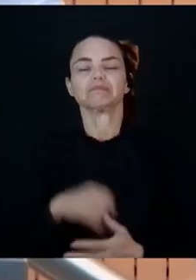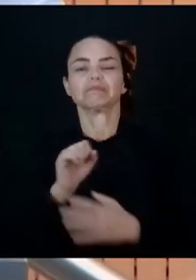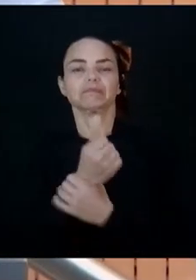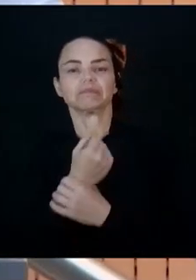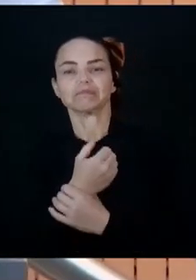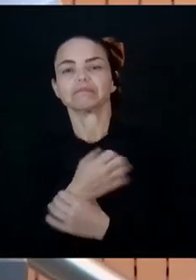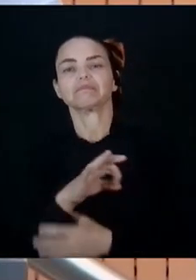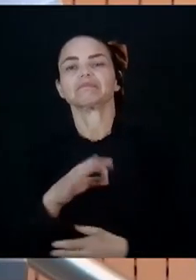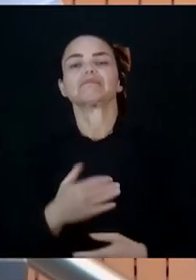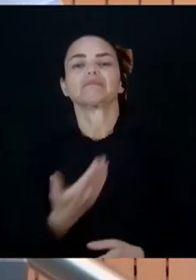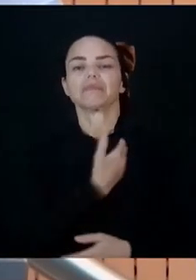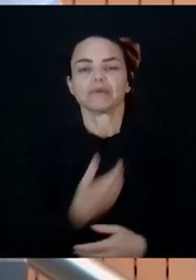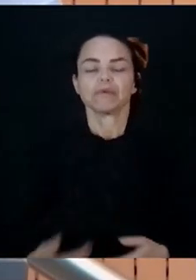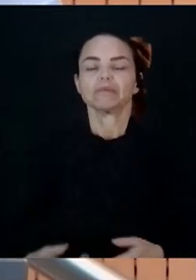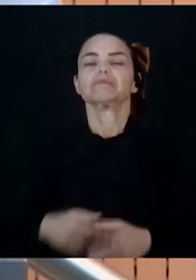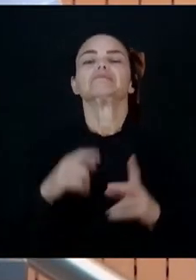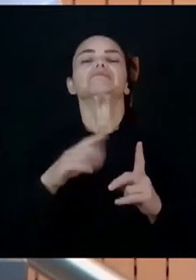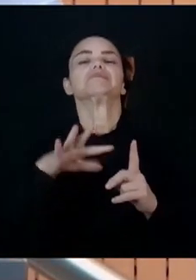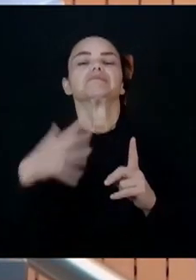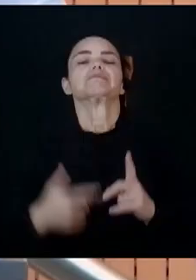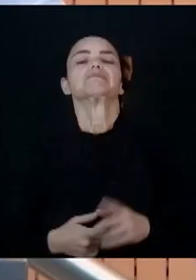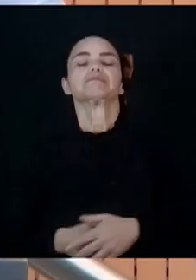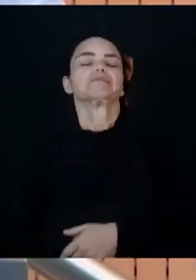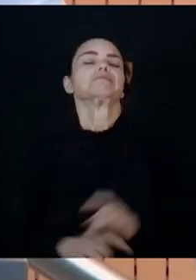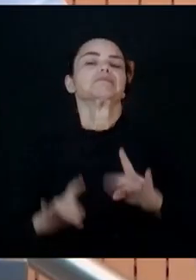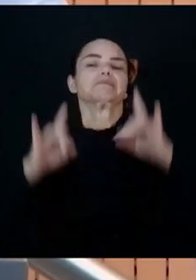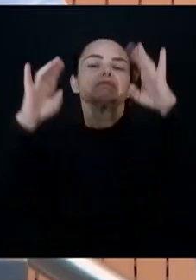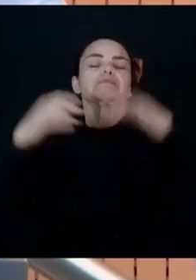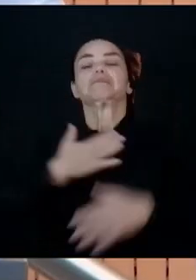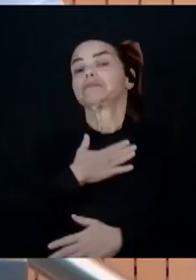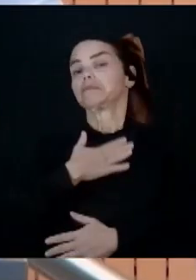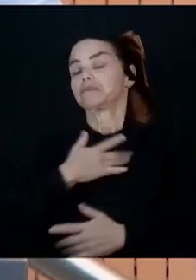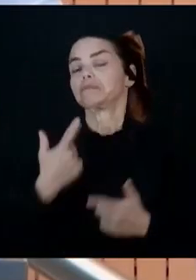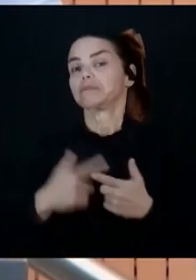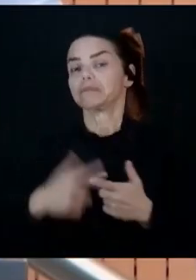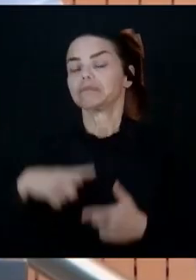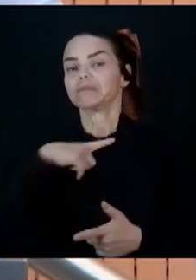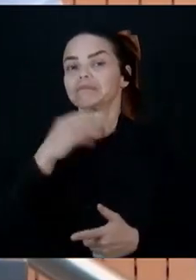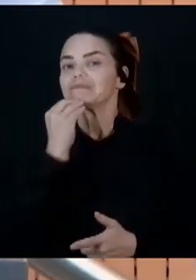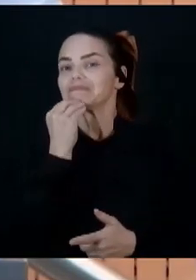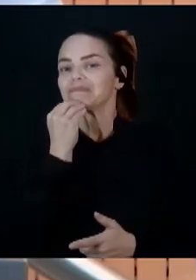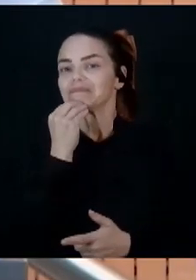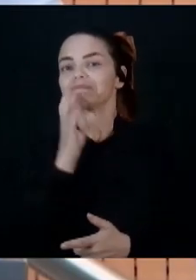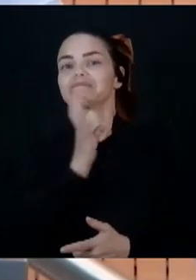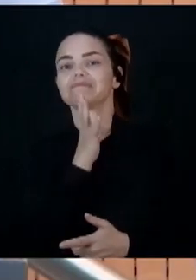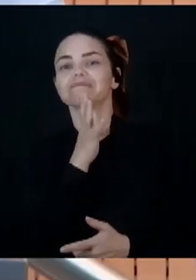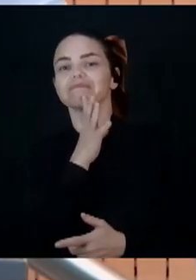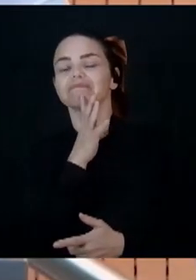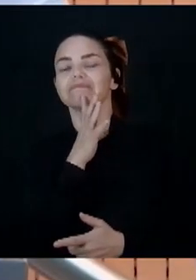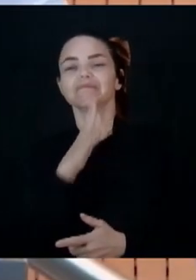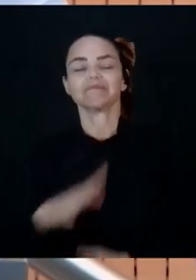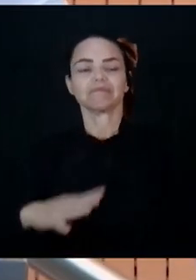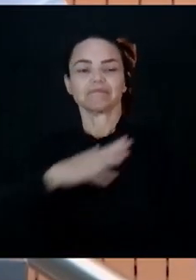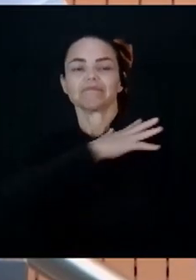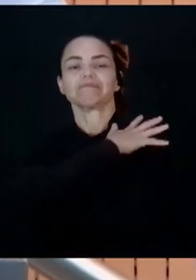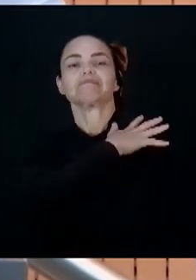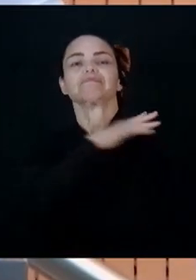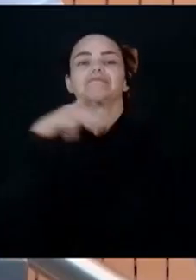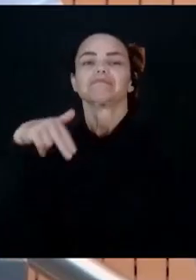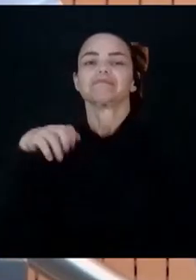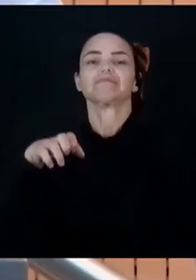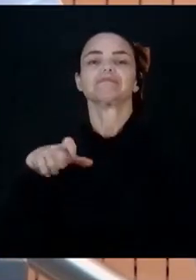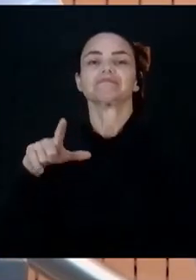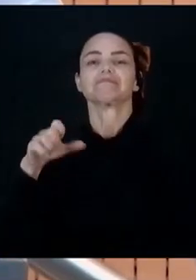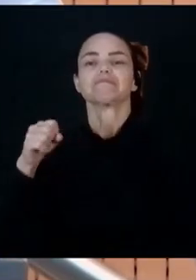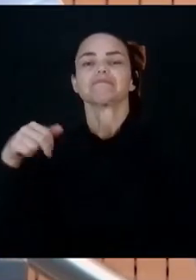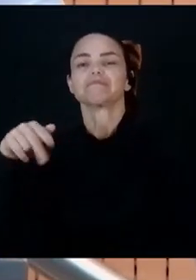Essa homenagem tem um significado ainda mais especial para mim, porque eu tive a oportunidade de conhecer o General Nelson Santini Júnior. Também tive a satisfação